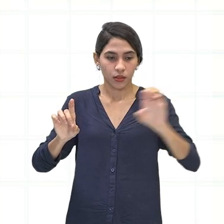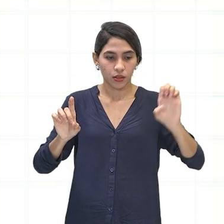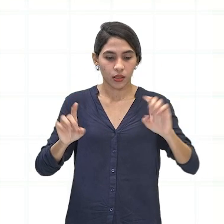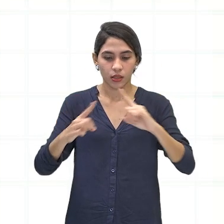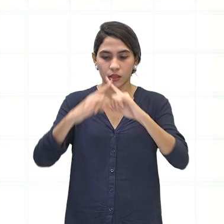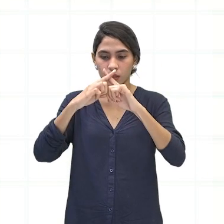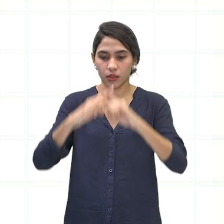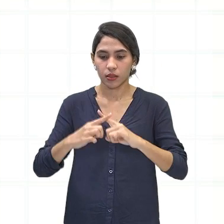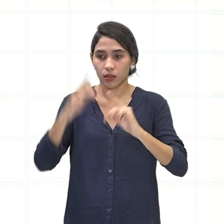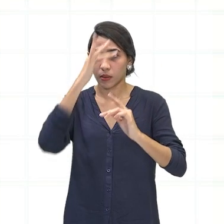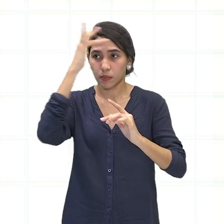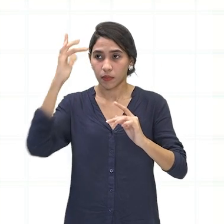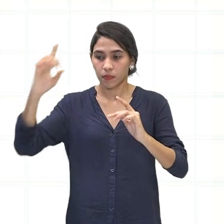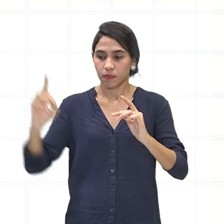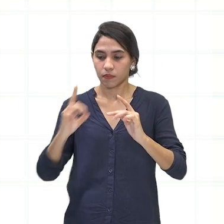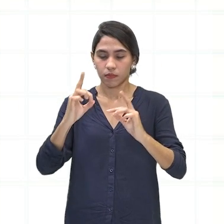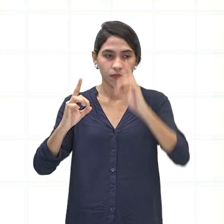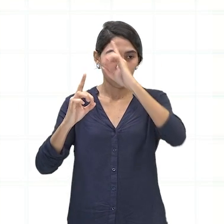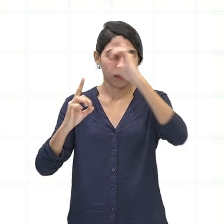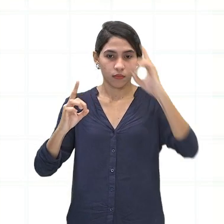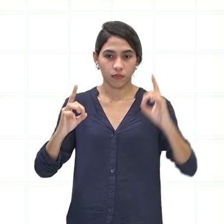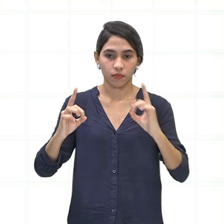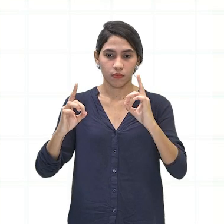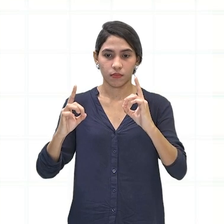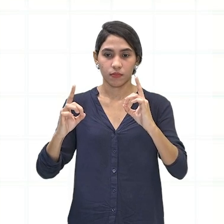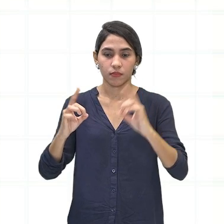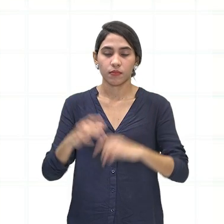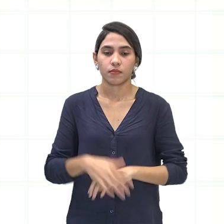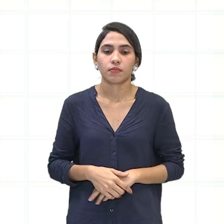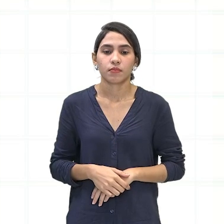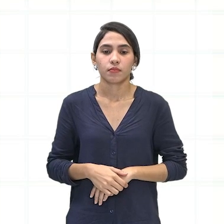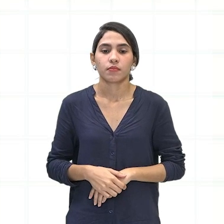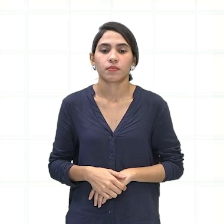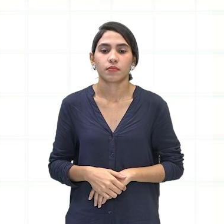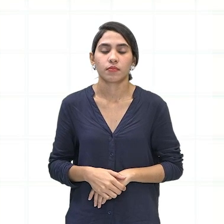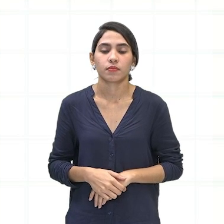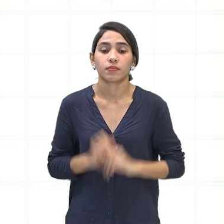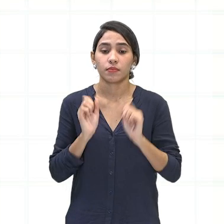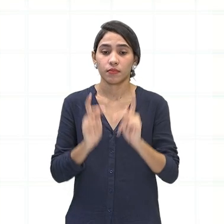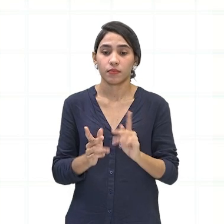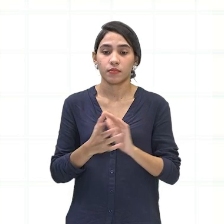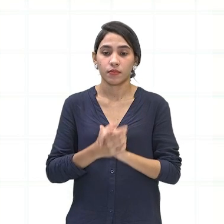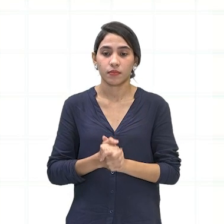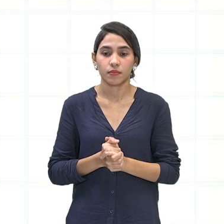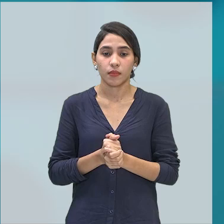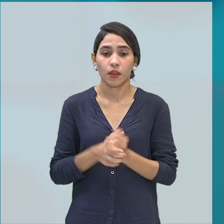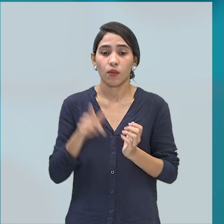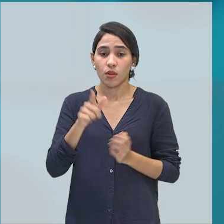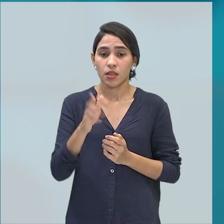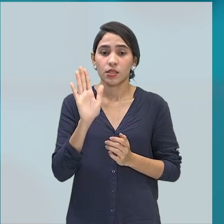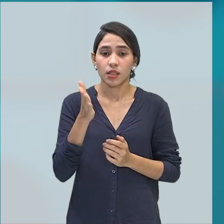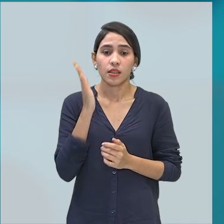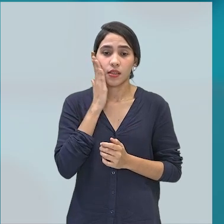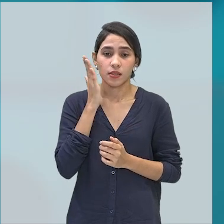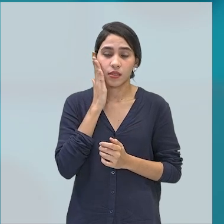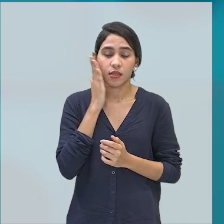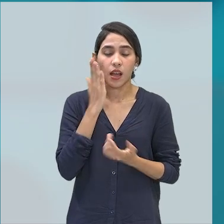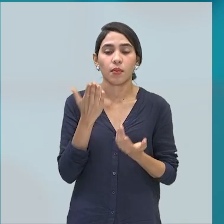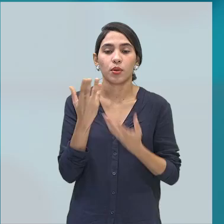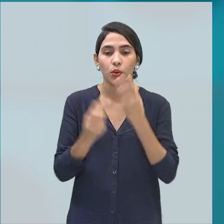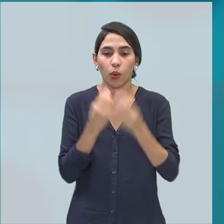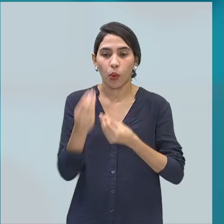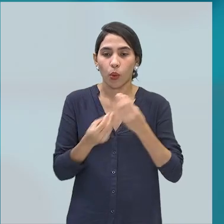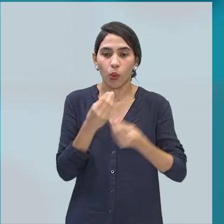os kendokas se posicionam. Certo? Muito bem, agora vocês já sabem aí sobre essa